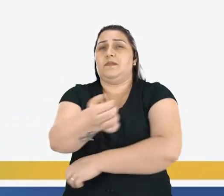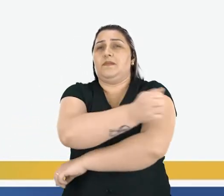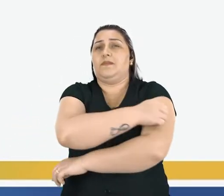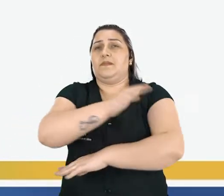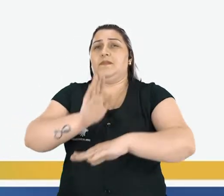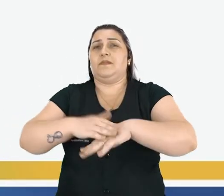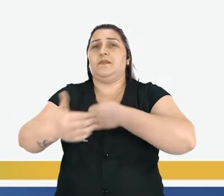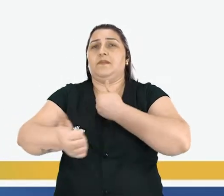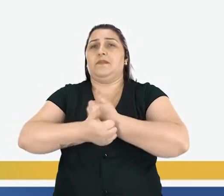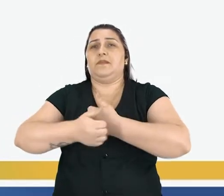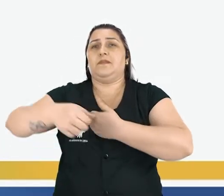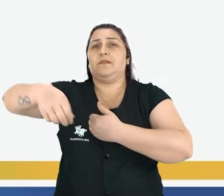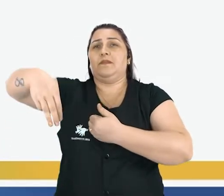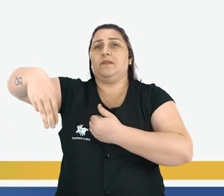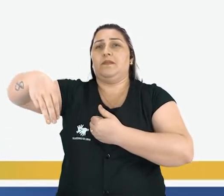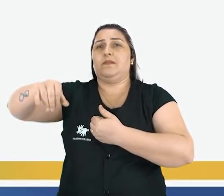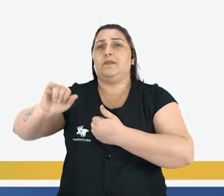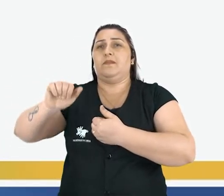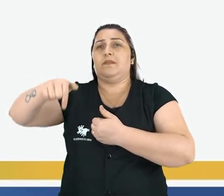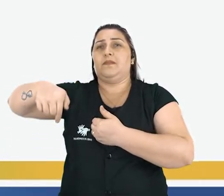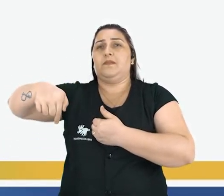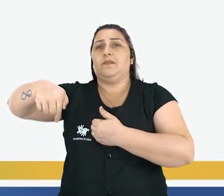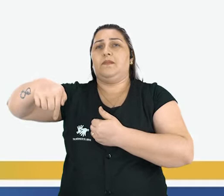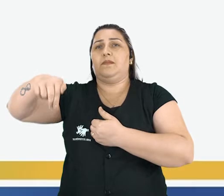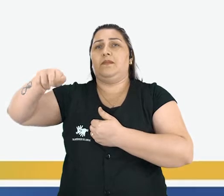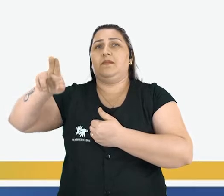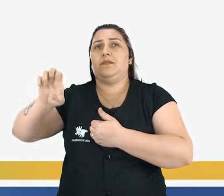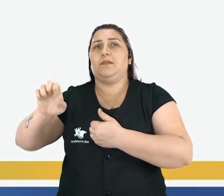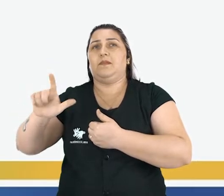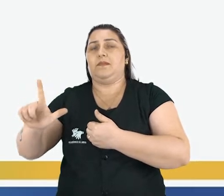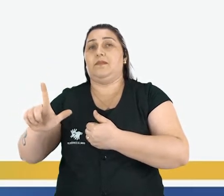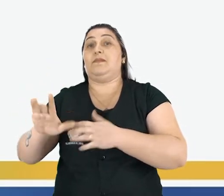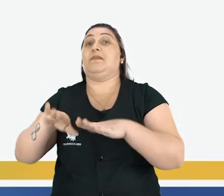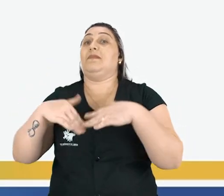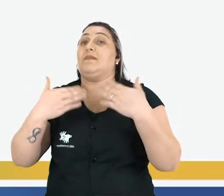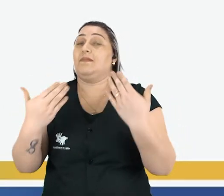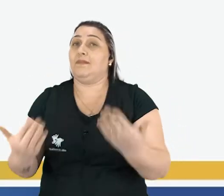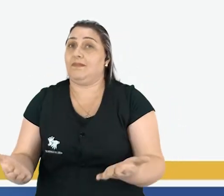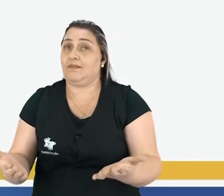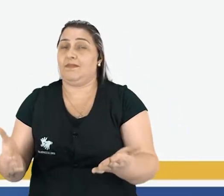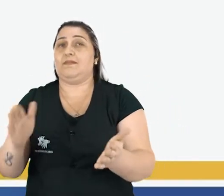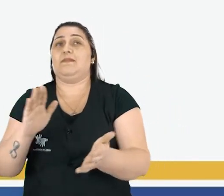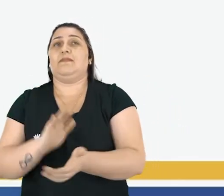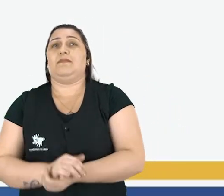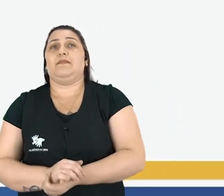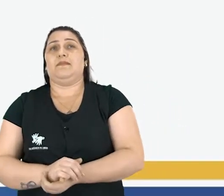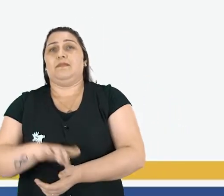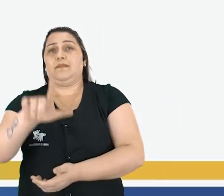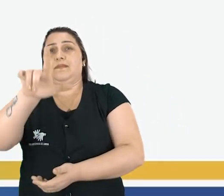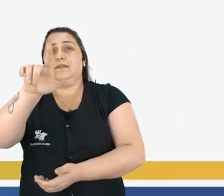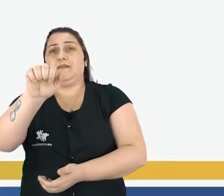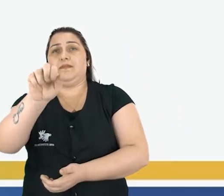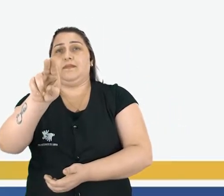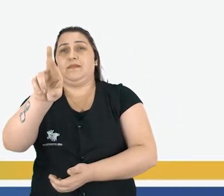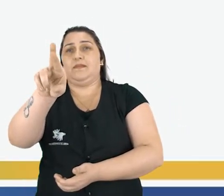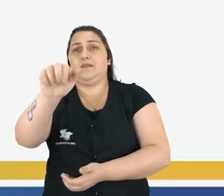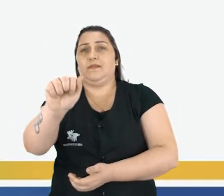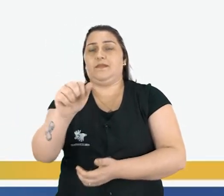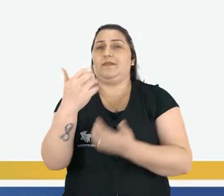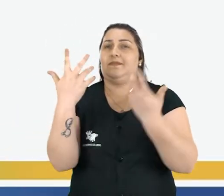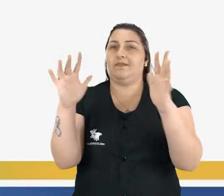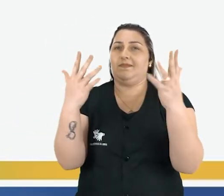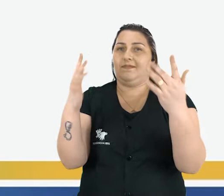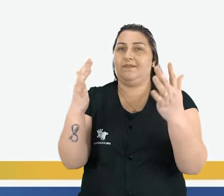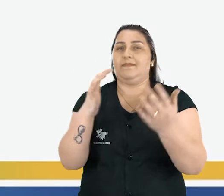que está mais próximo de Miguel Você já conseguiu Localizar onde está o Miguel que está ao lado do Miguel é a